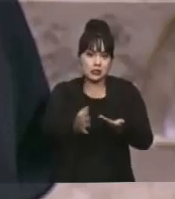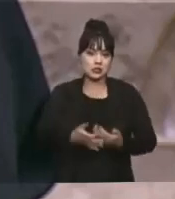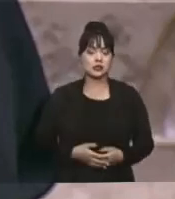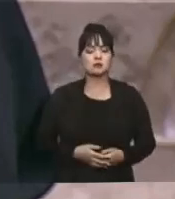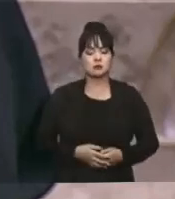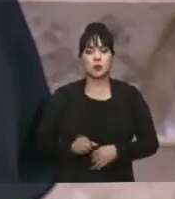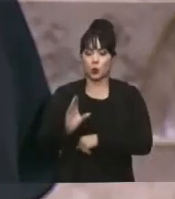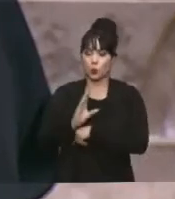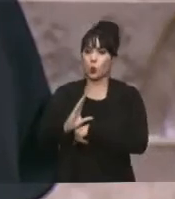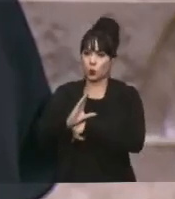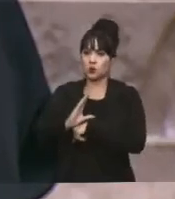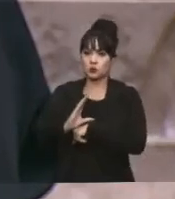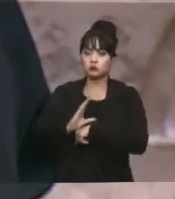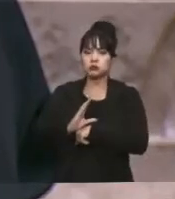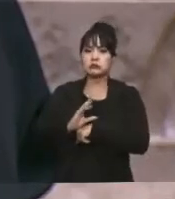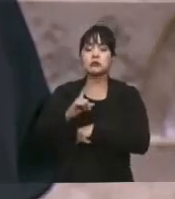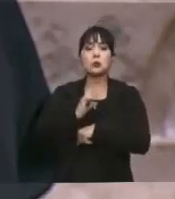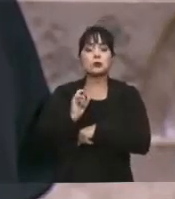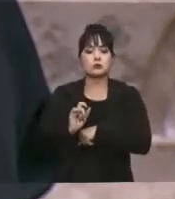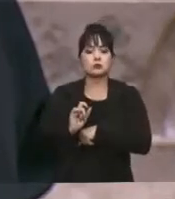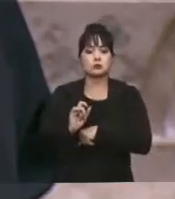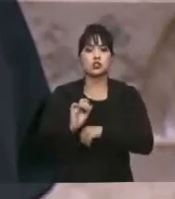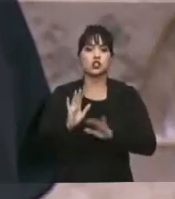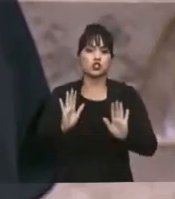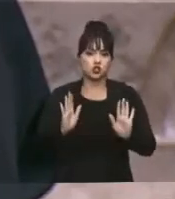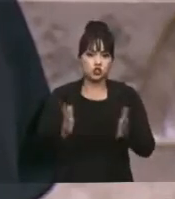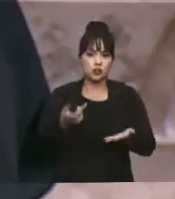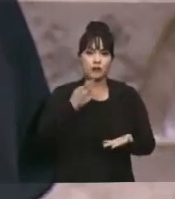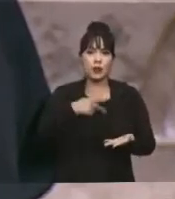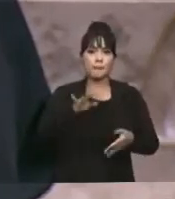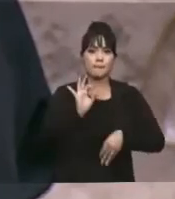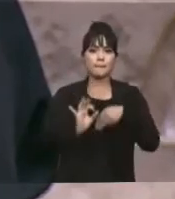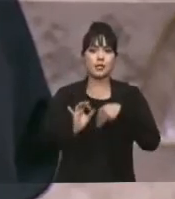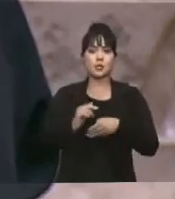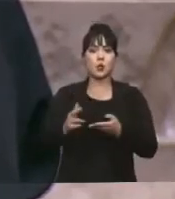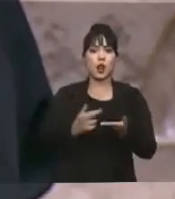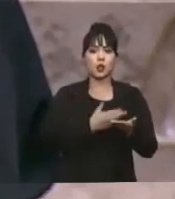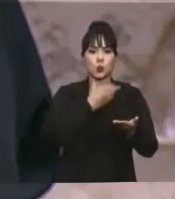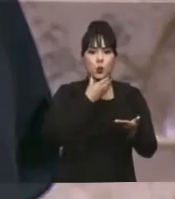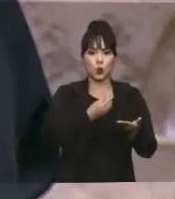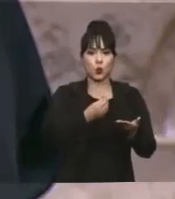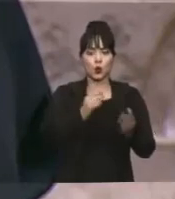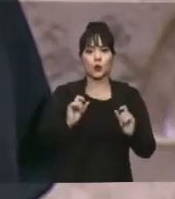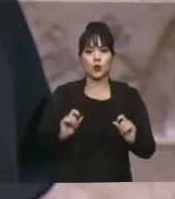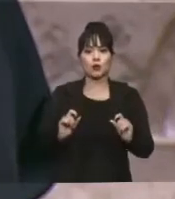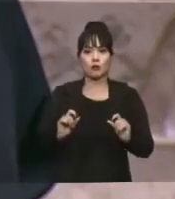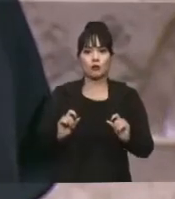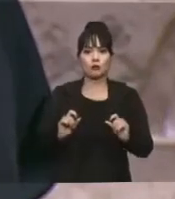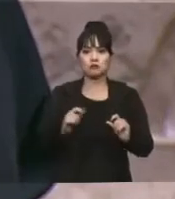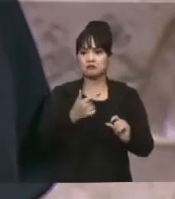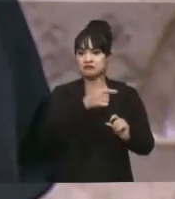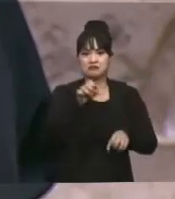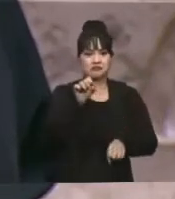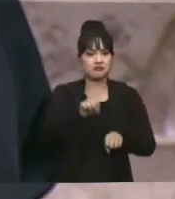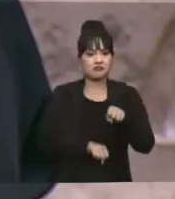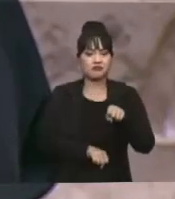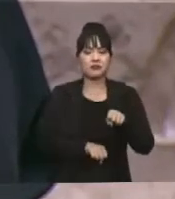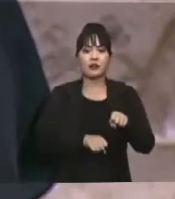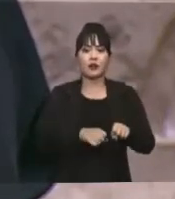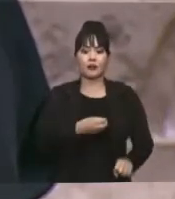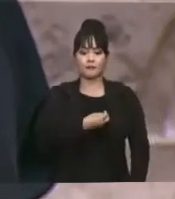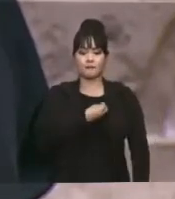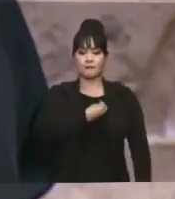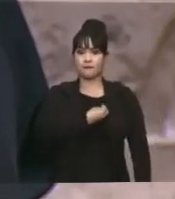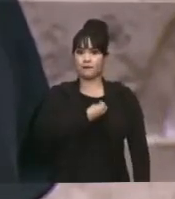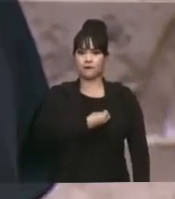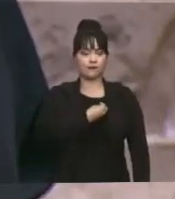A Constituição dispõe, e aqui já foi dito pelo ministro relator, que são invioláveis a intimidade, a vida privada,